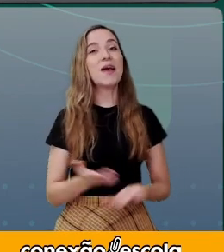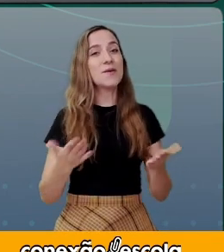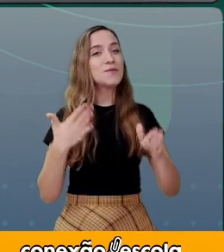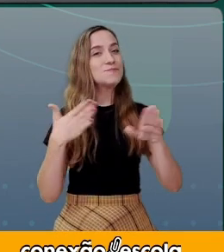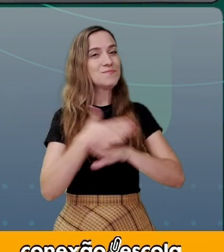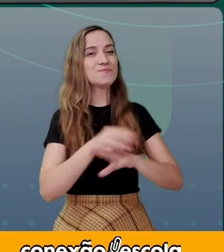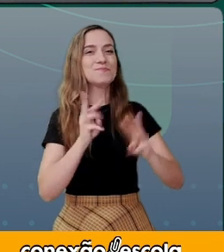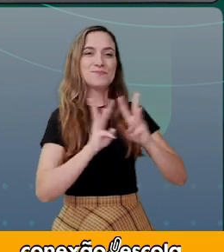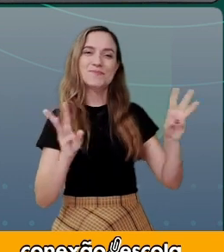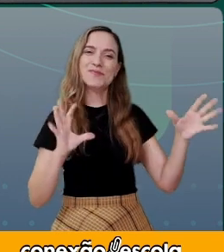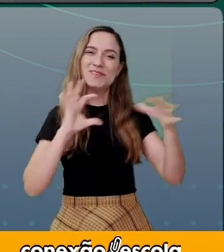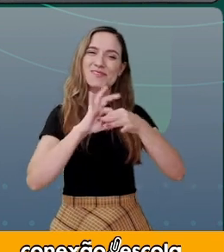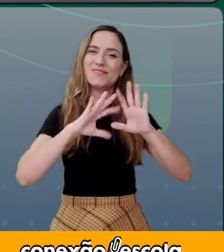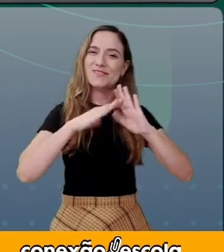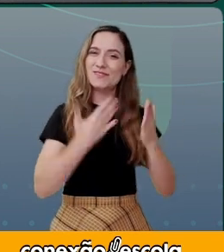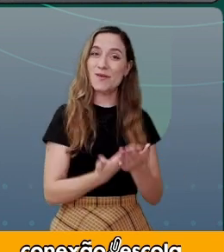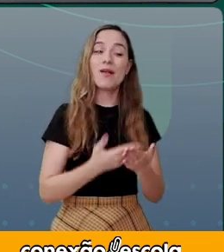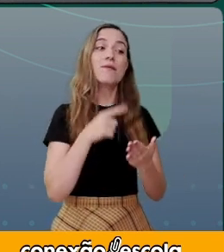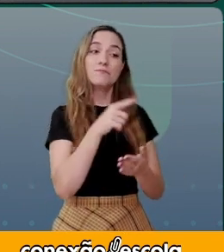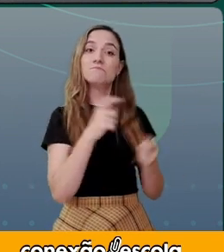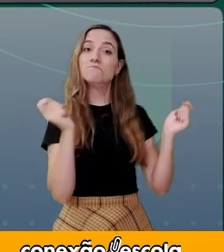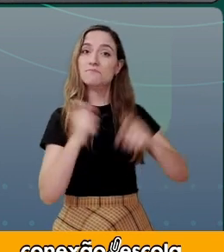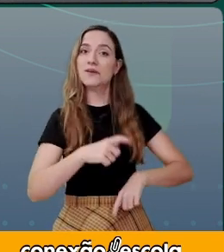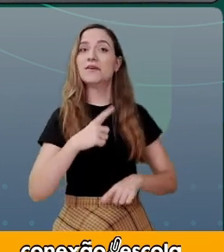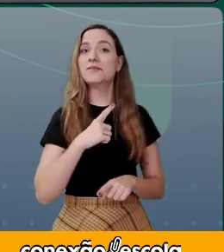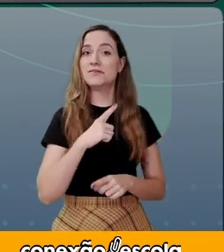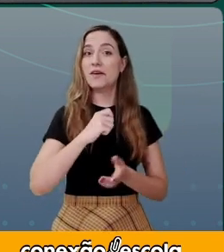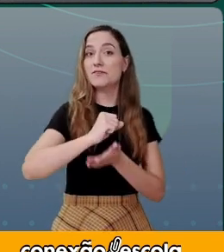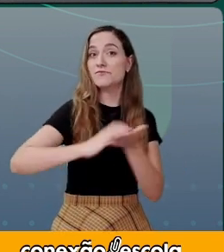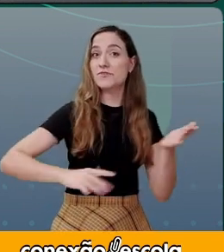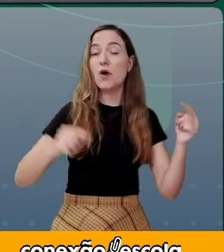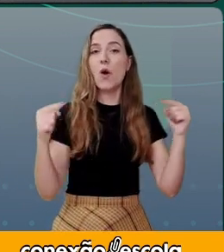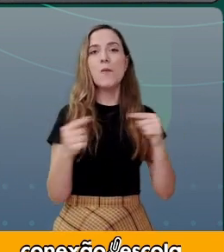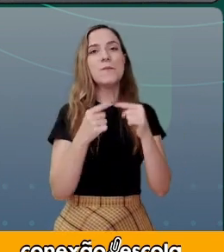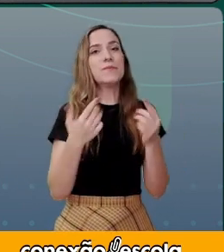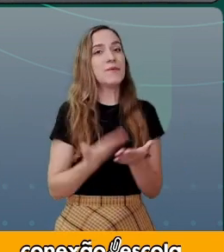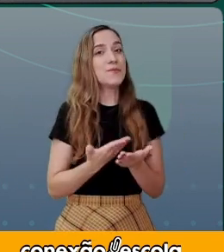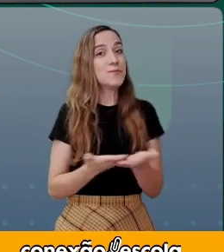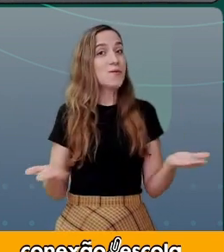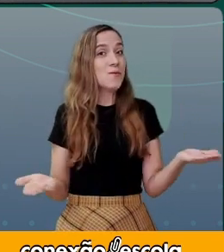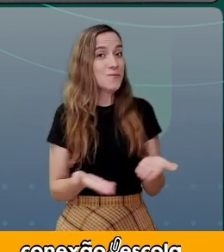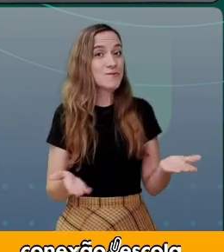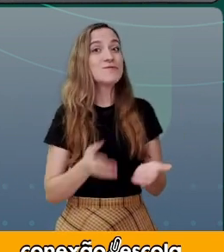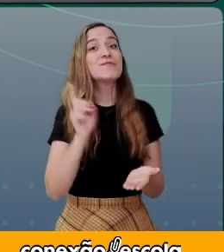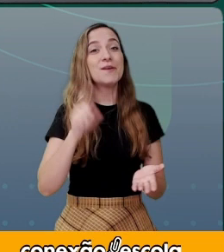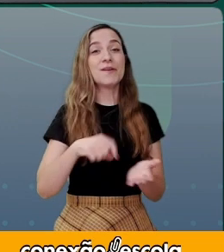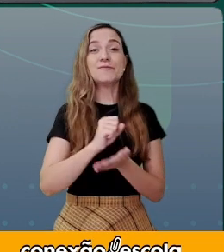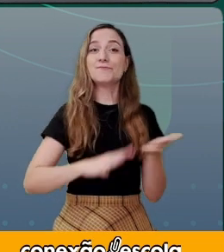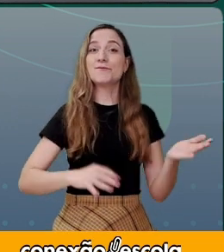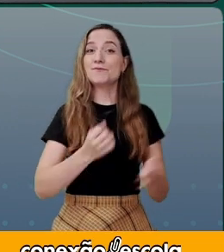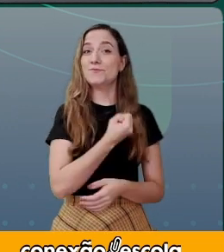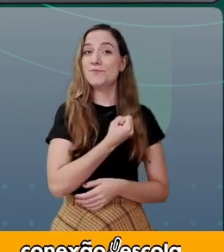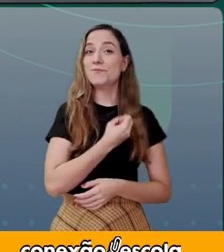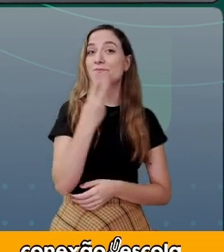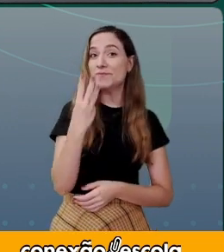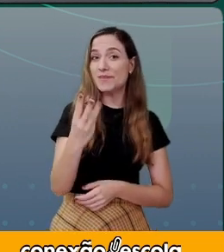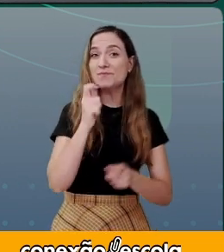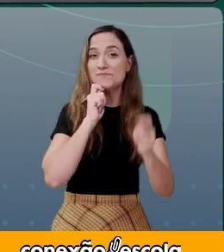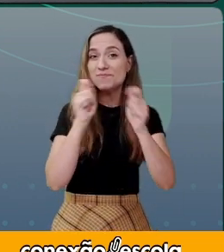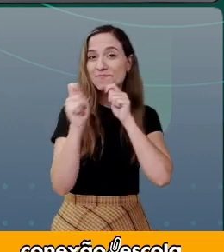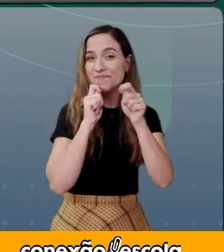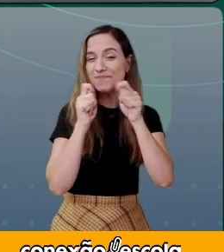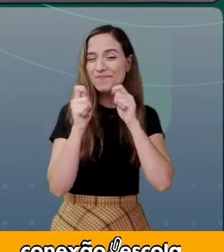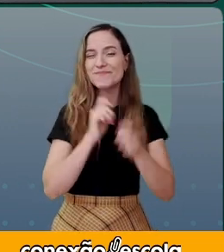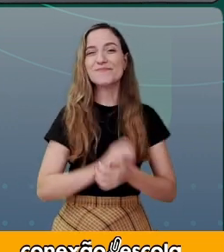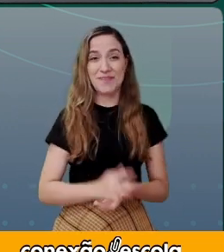Acesse agora ao portal Conexão Escola e lá você vai encontrar a atividade proposta para essa aula, atividade 3,